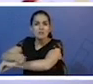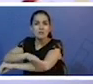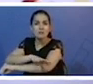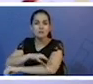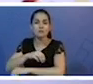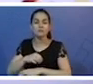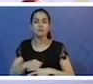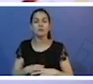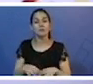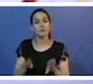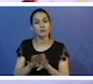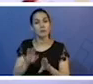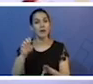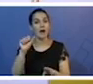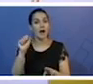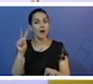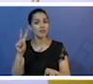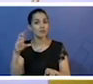derrame, né?